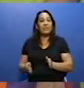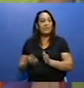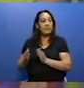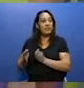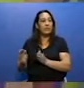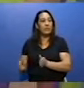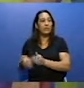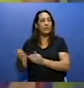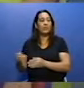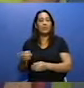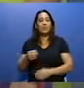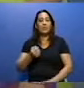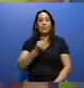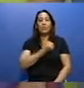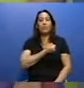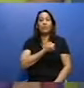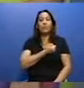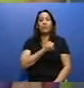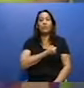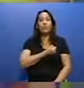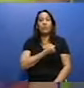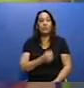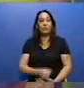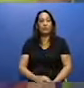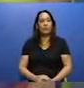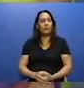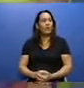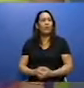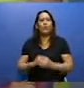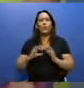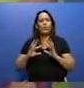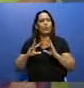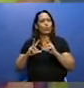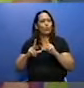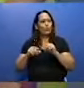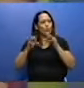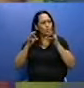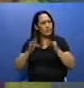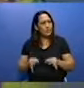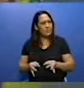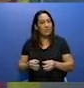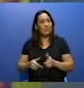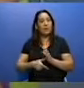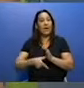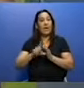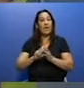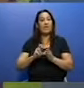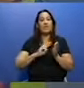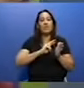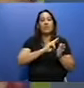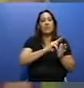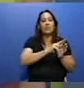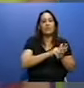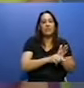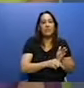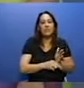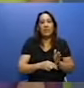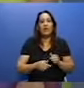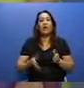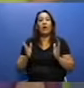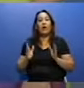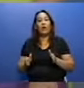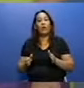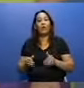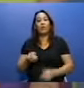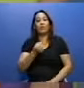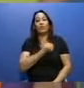numérica. Será que tem alguma coisa a ver? Tem tudo a ver, né? E a gente está fazendo uma preparação, um treino